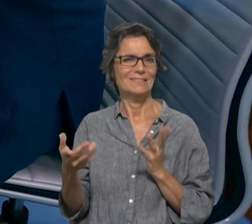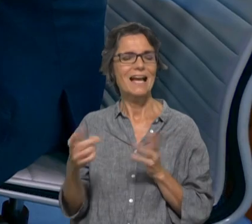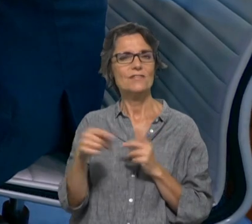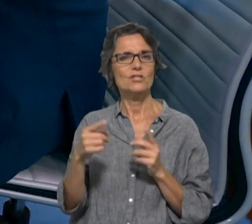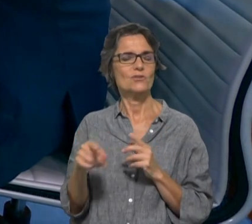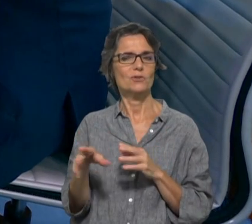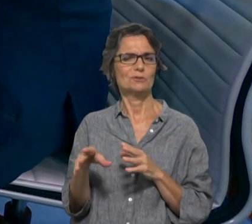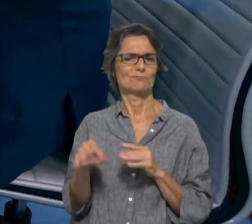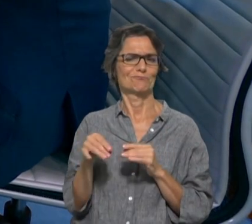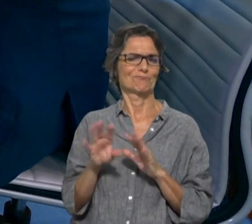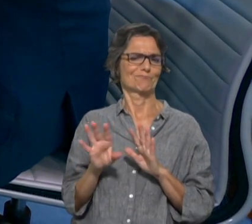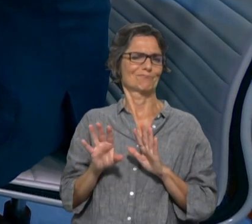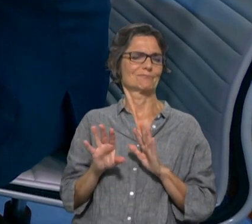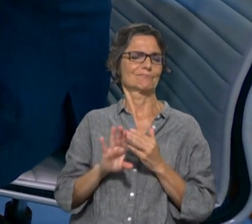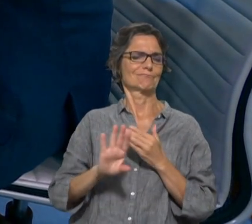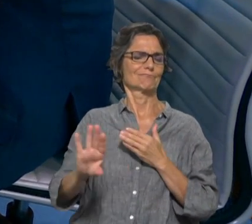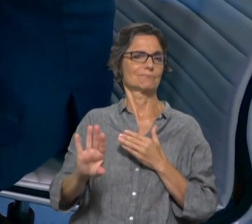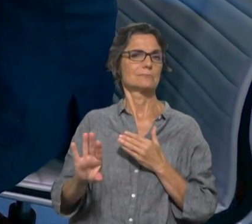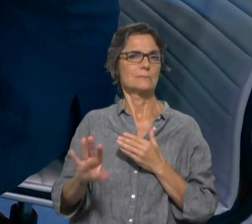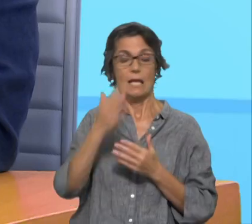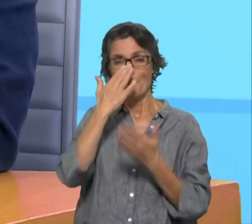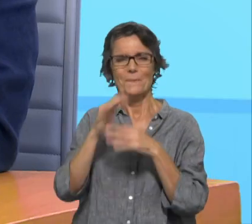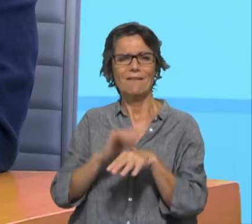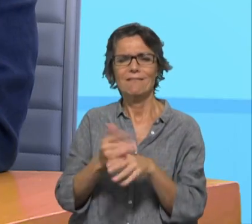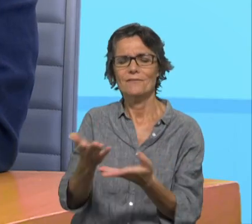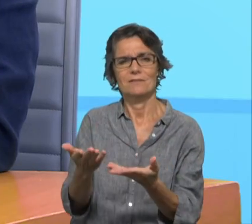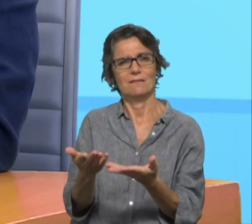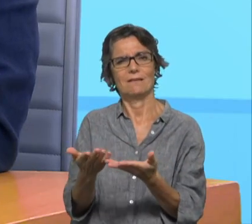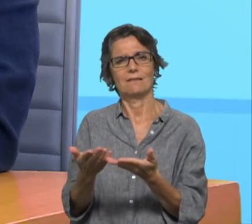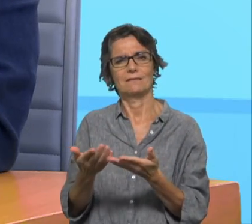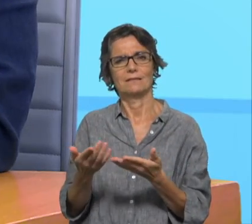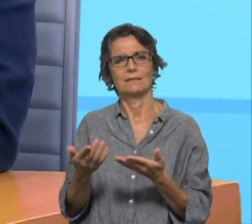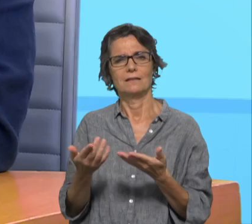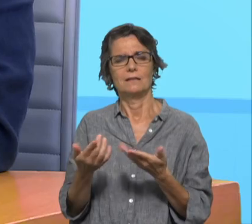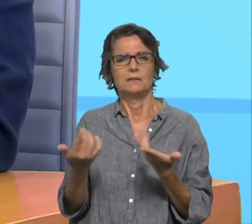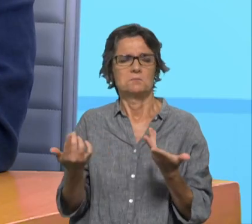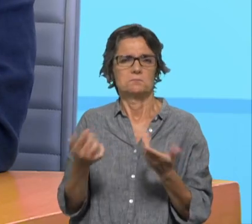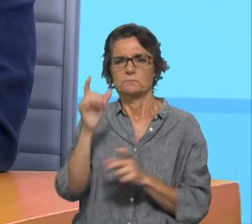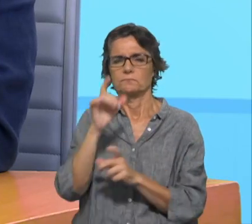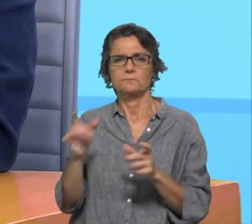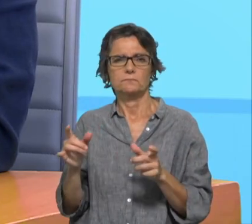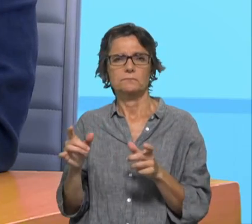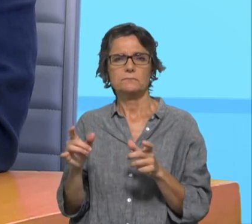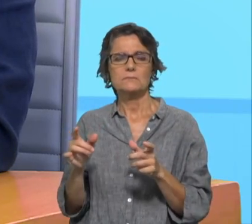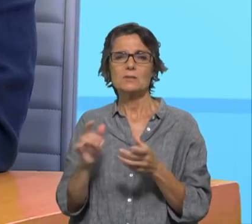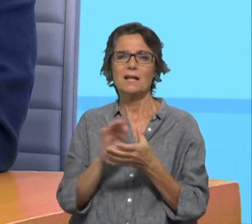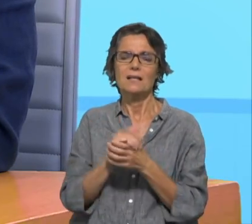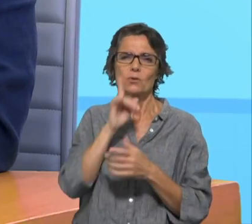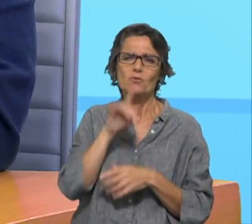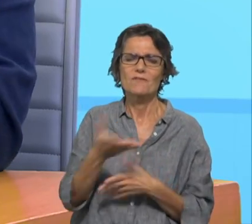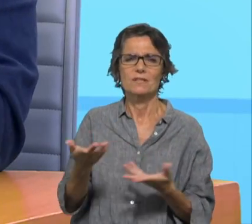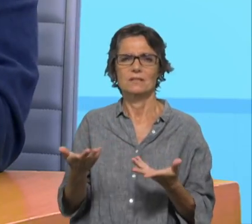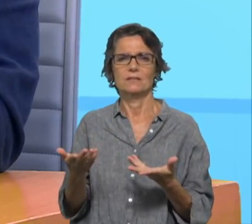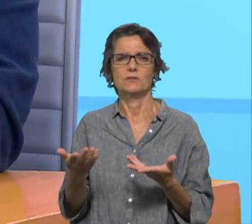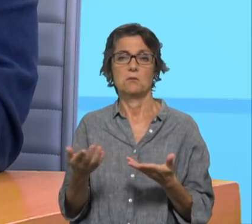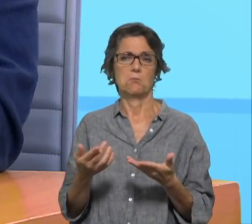intolerância em relação a estas dimensões de fragilidade, recasados, pessoas que pensam outra maneira o